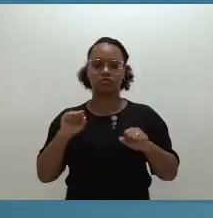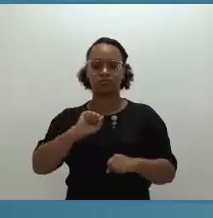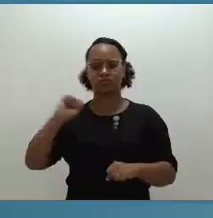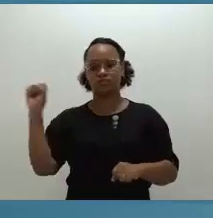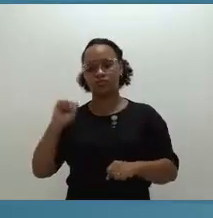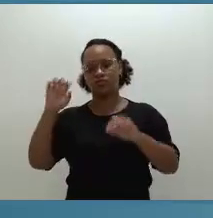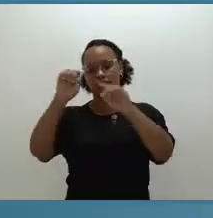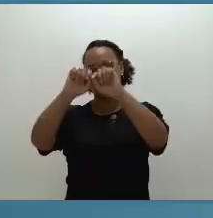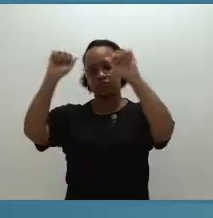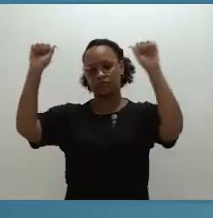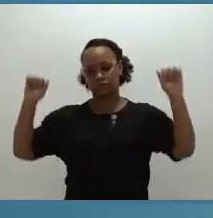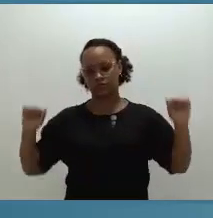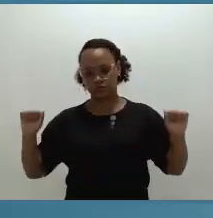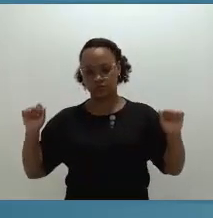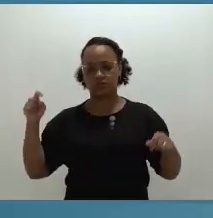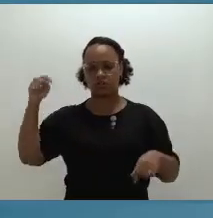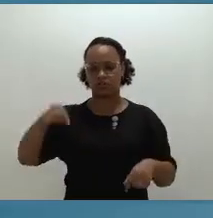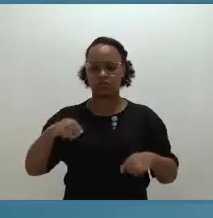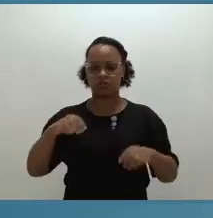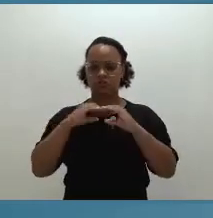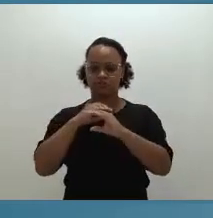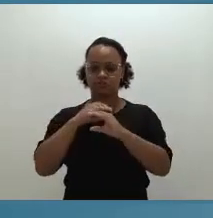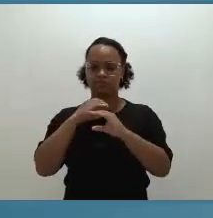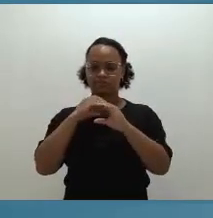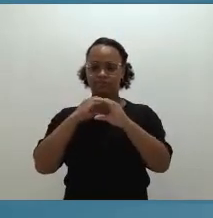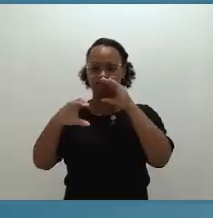comunicar ao Conselho Nacional de Justiça.